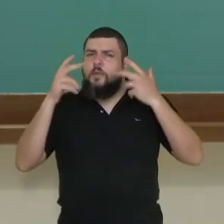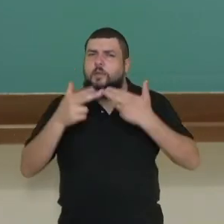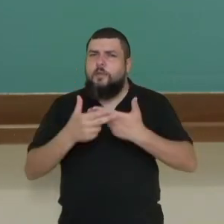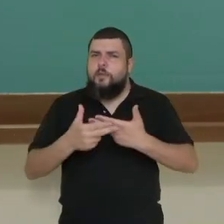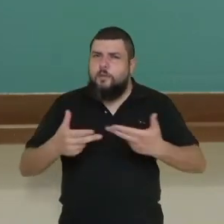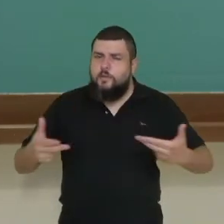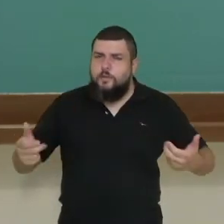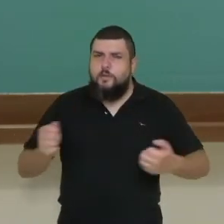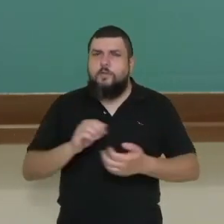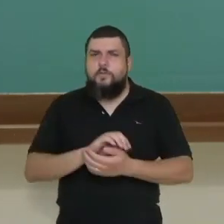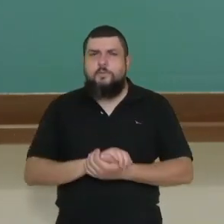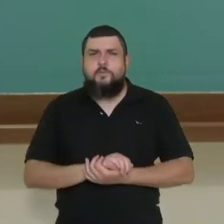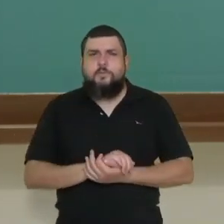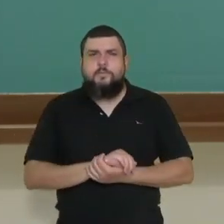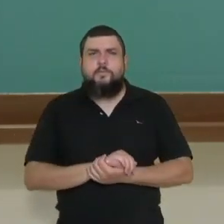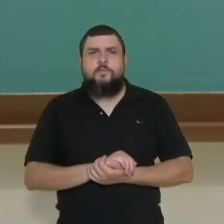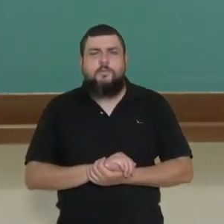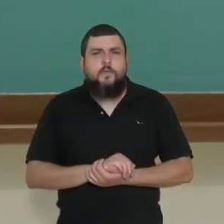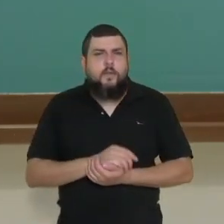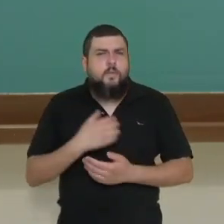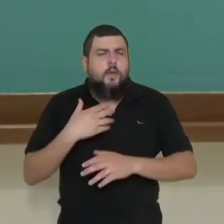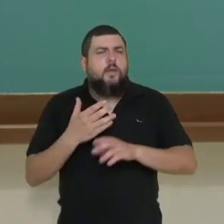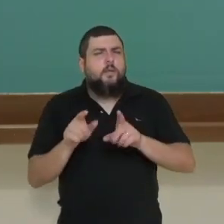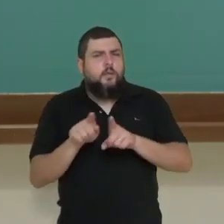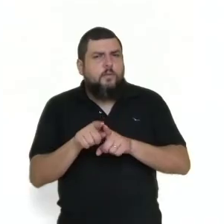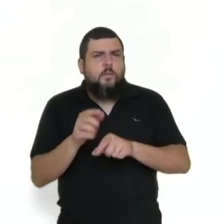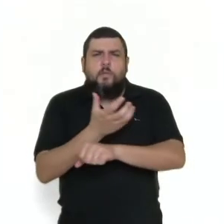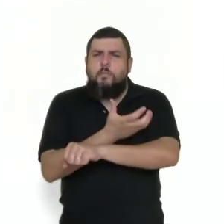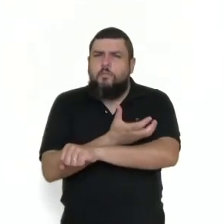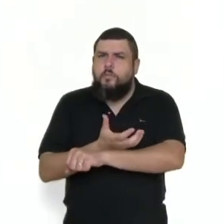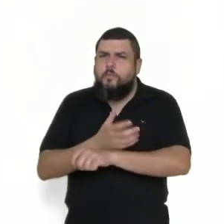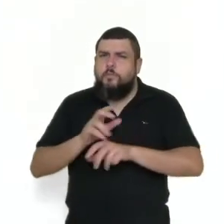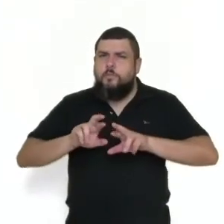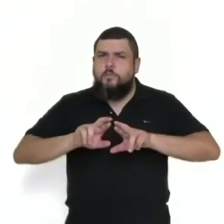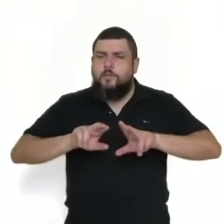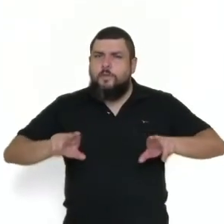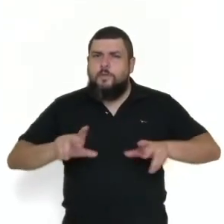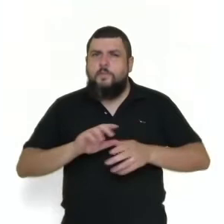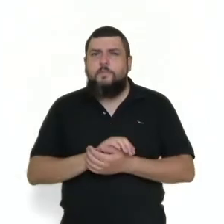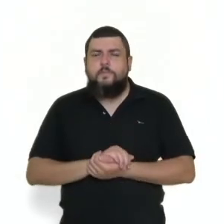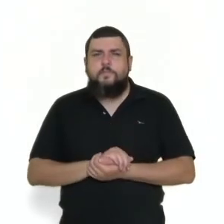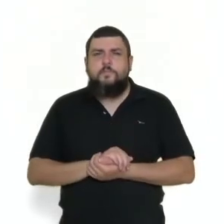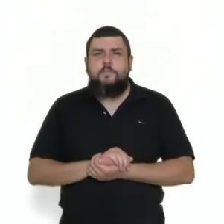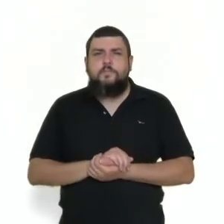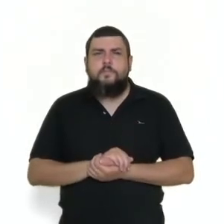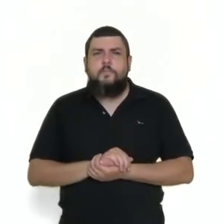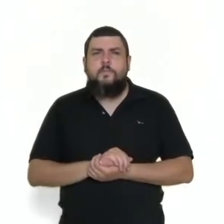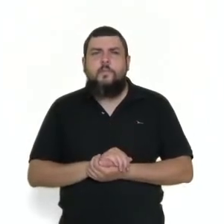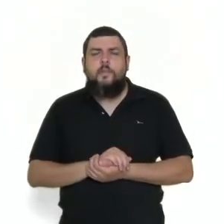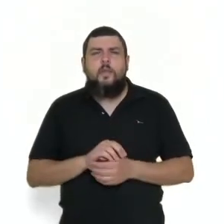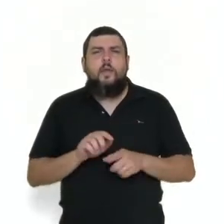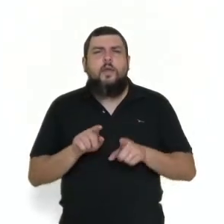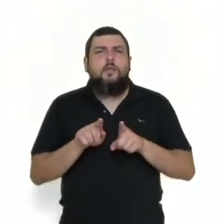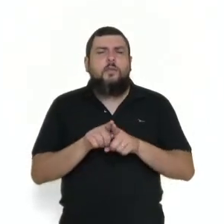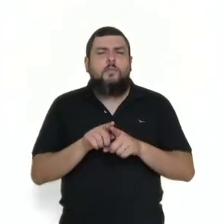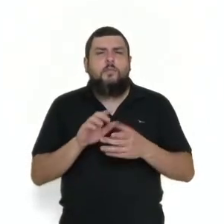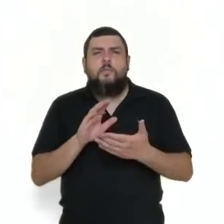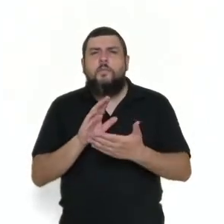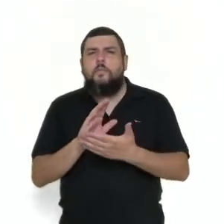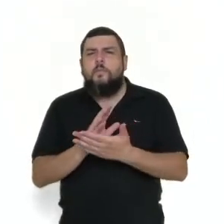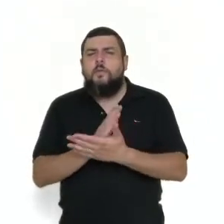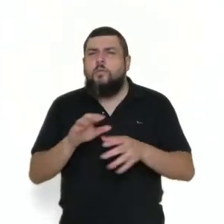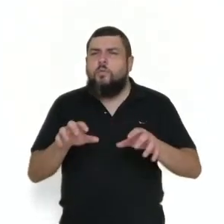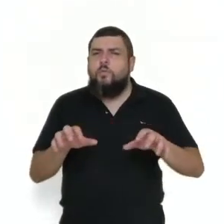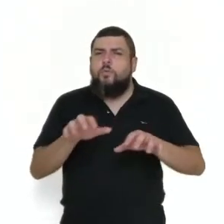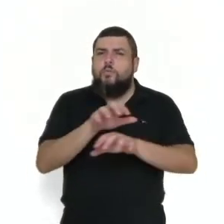assim realmente uma diversidade enorme. Agora também temos um bioma chamado campos,